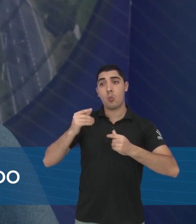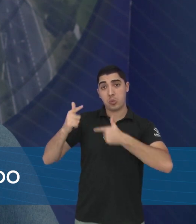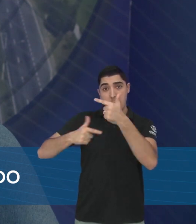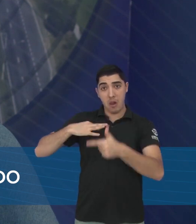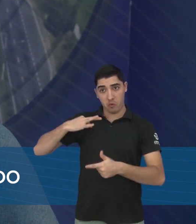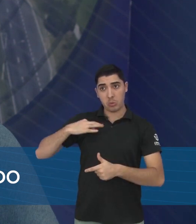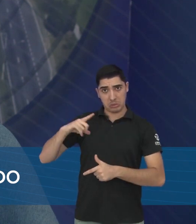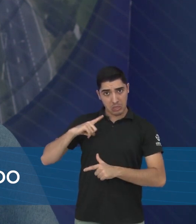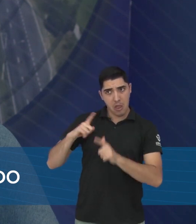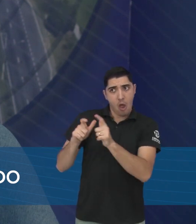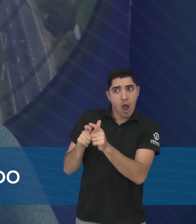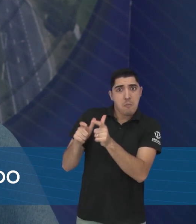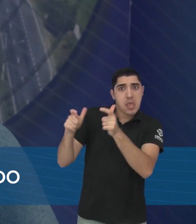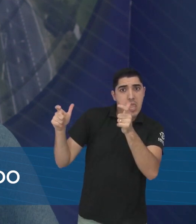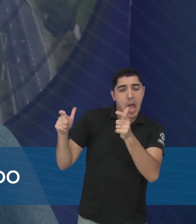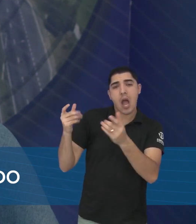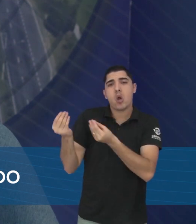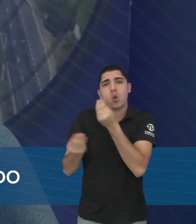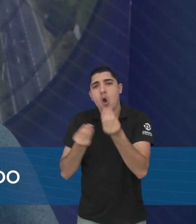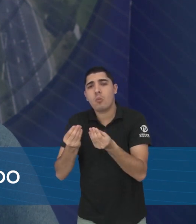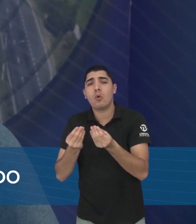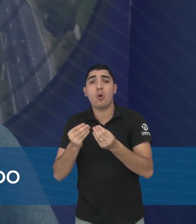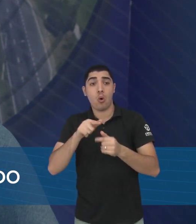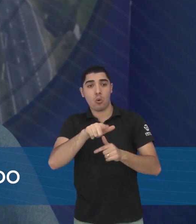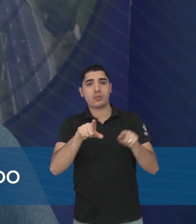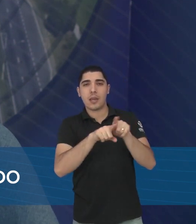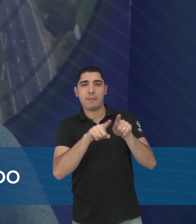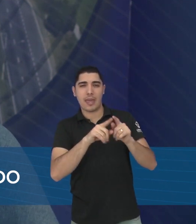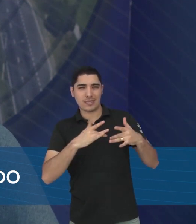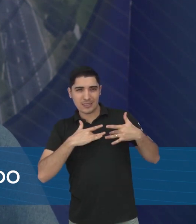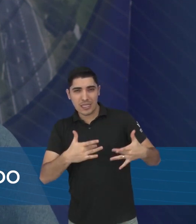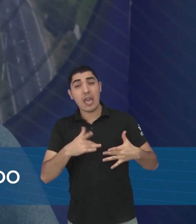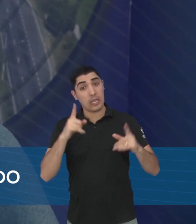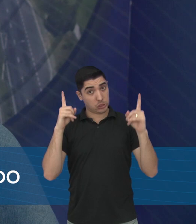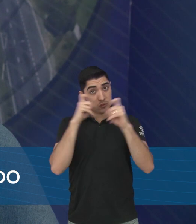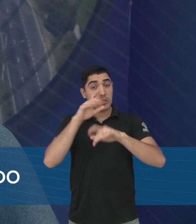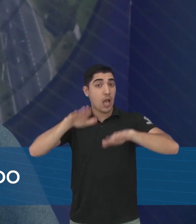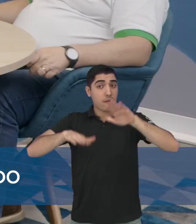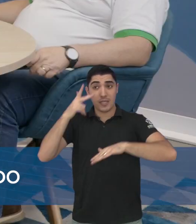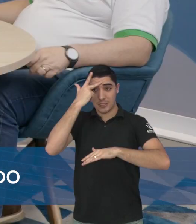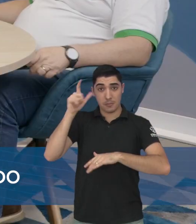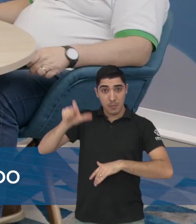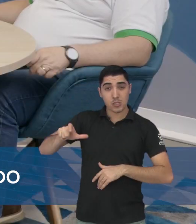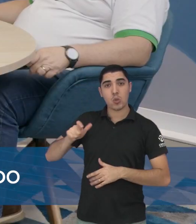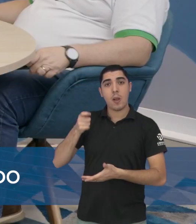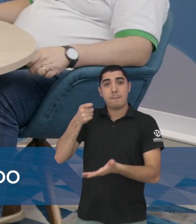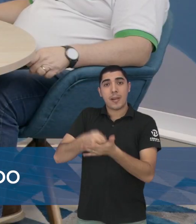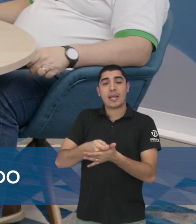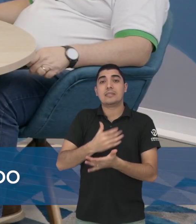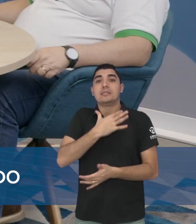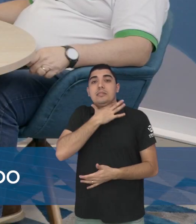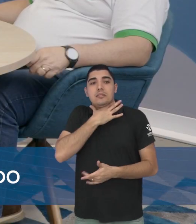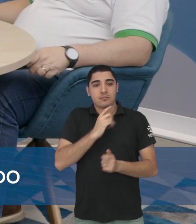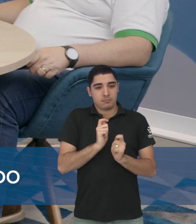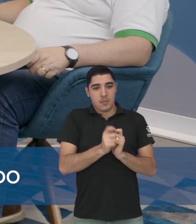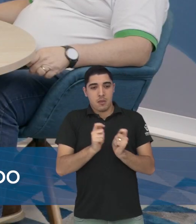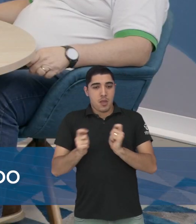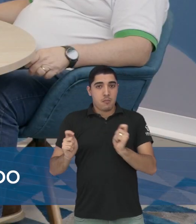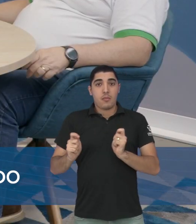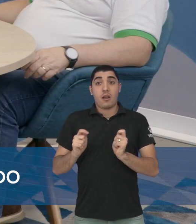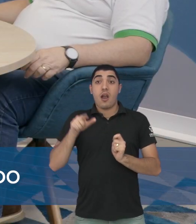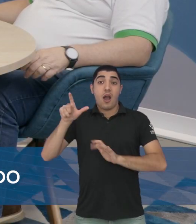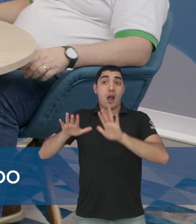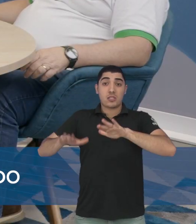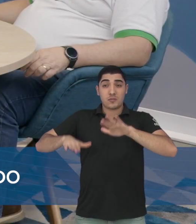as instituições, que muitas vezes é bem difícil, né, fechar a conta no fim do mês, porque vem com aquele dinheiro contado, sobrevive